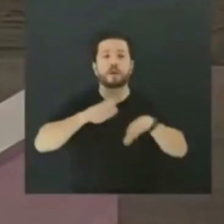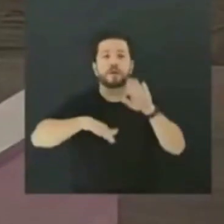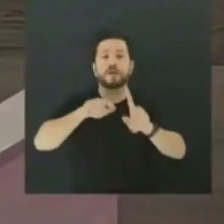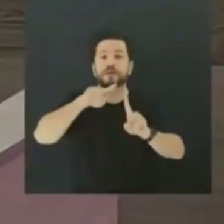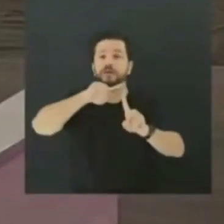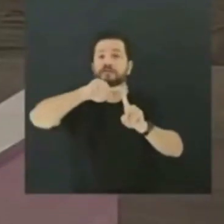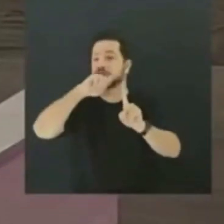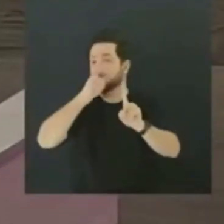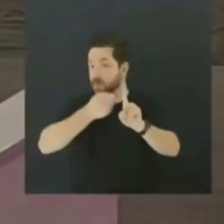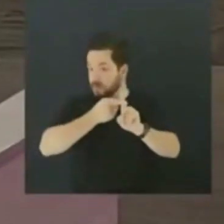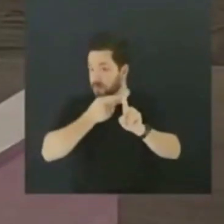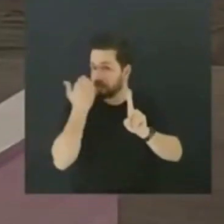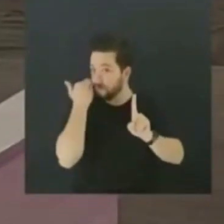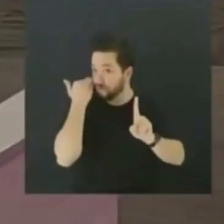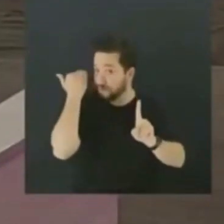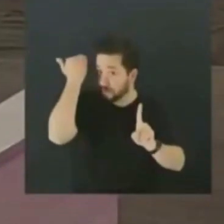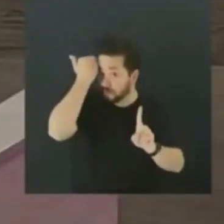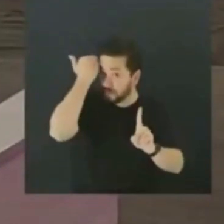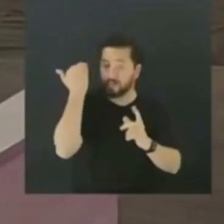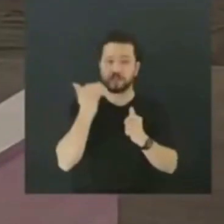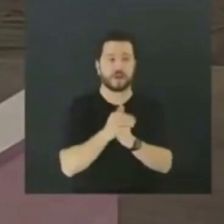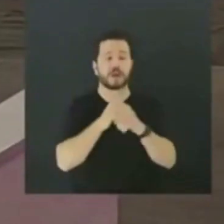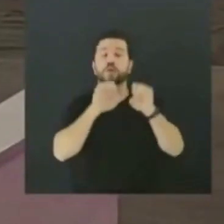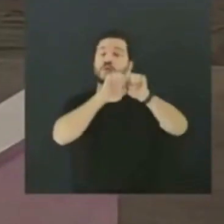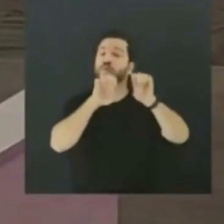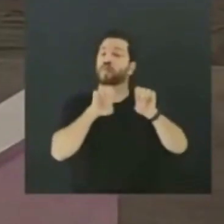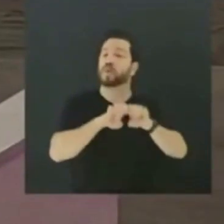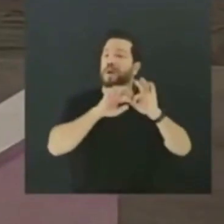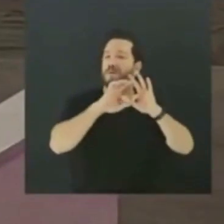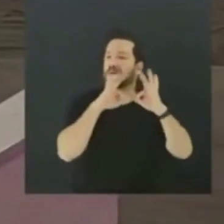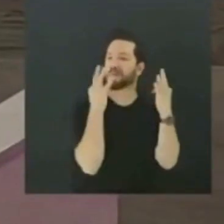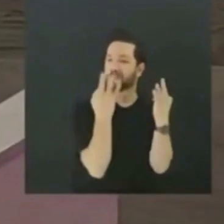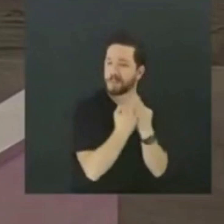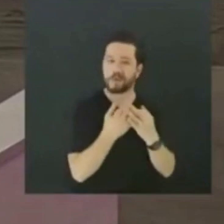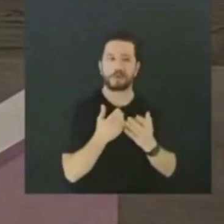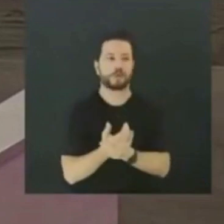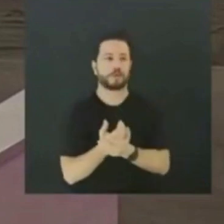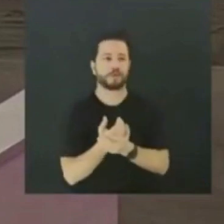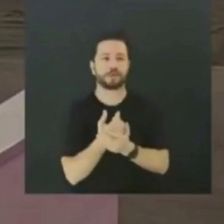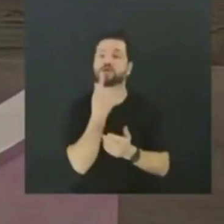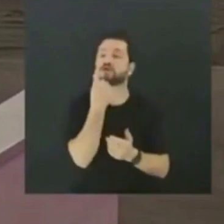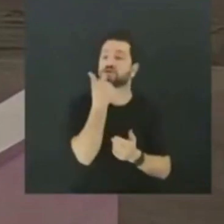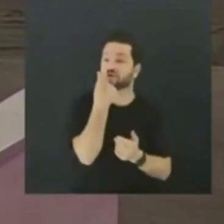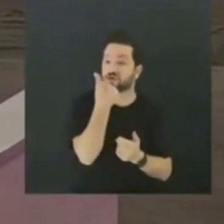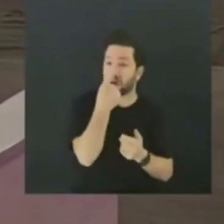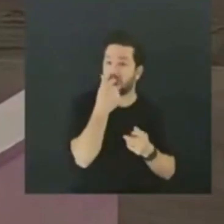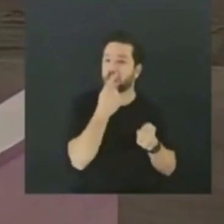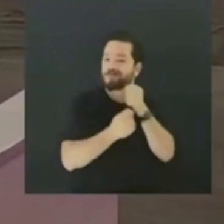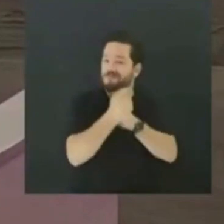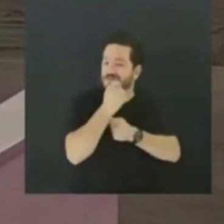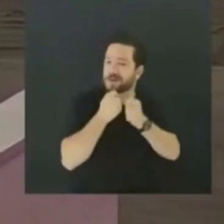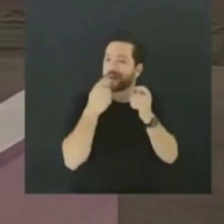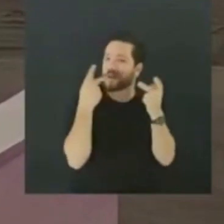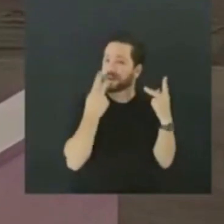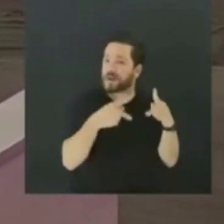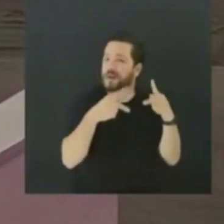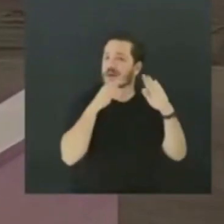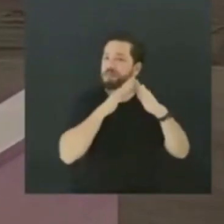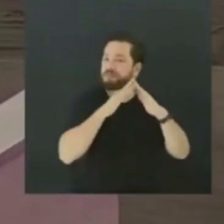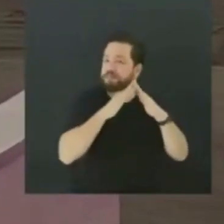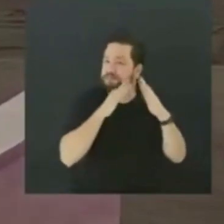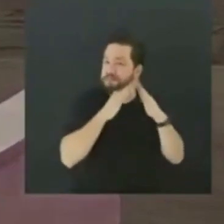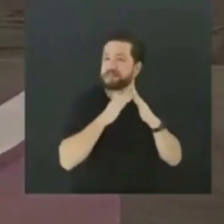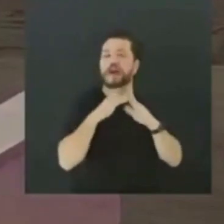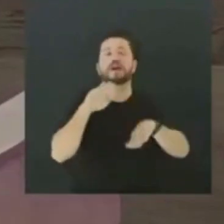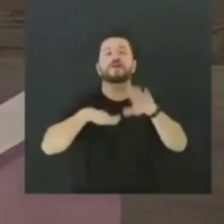se eu entender que que deve ir ao conselho de ética esse processo vai conselho de ética e aí eu vou fazer o acompanhamento para garantir